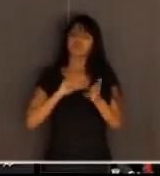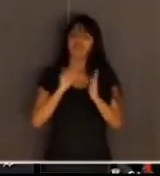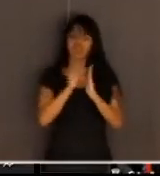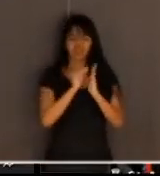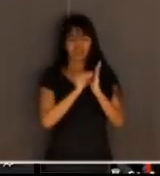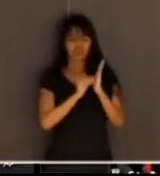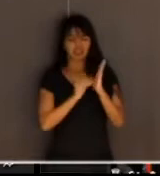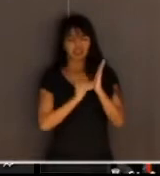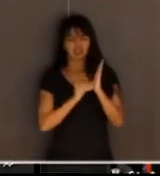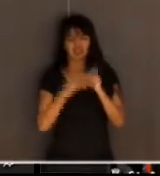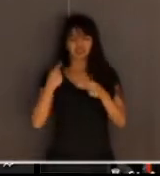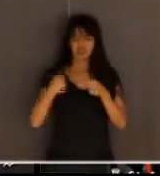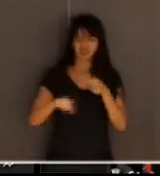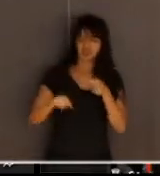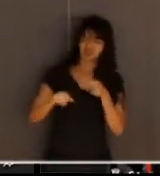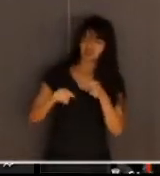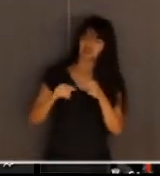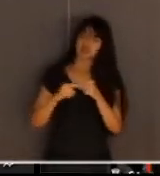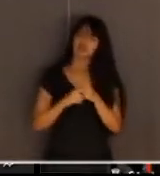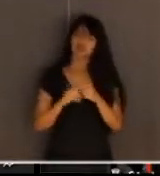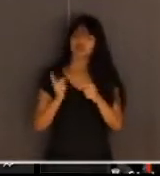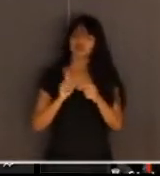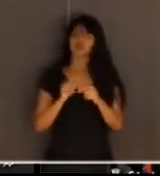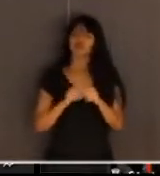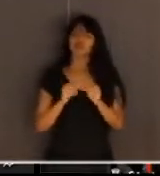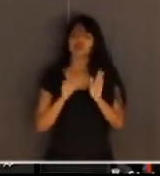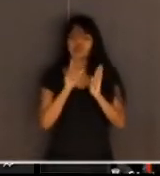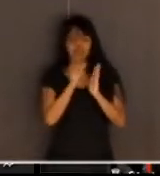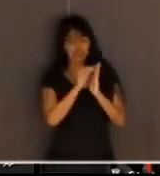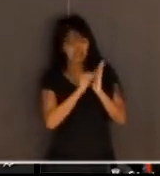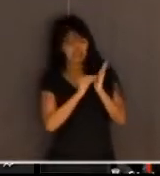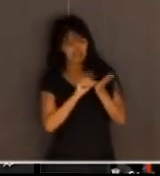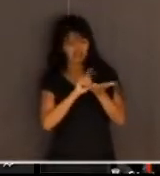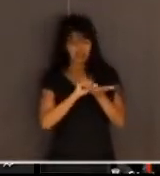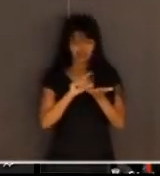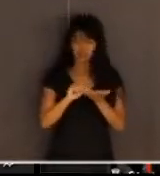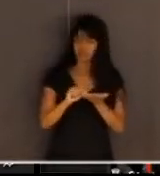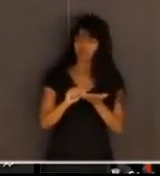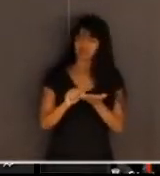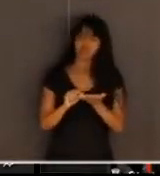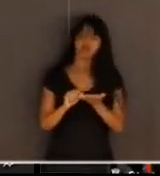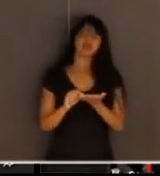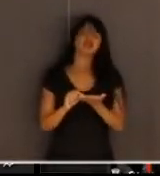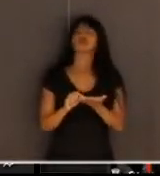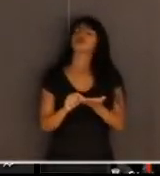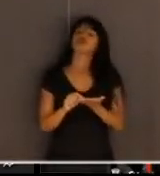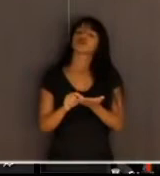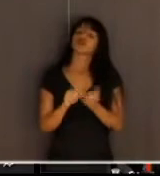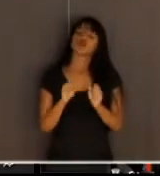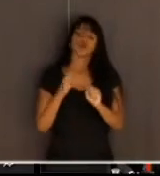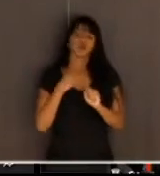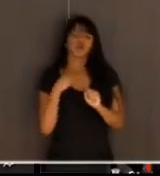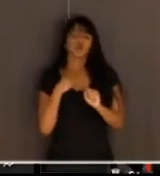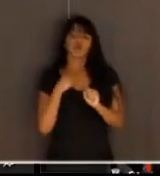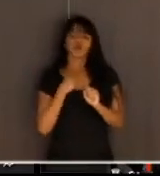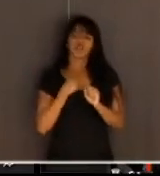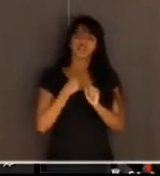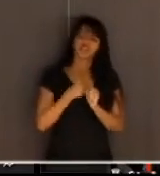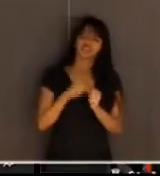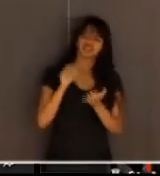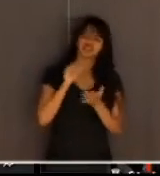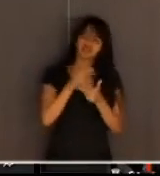nas contrarrazões, é o que consta na ata. Não deixemos que a ata materialize uma única